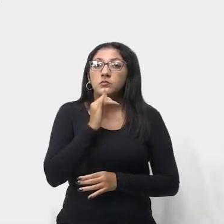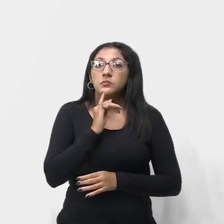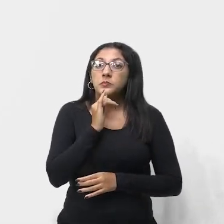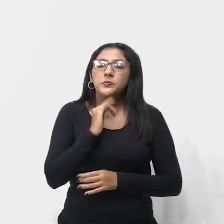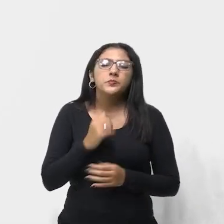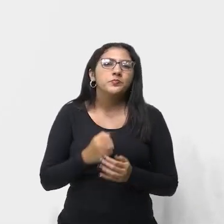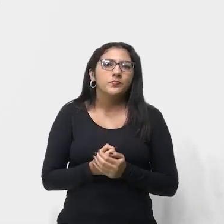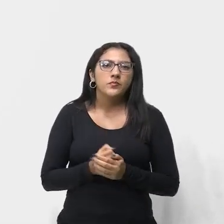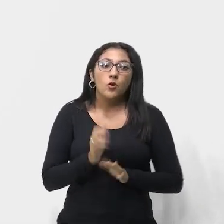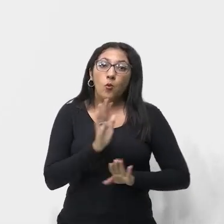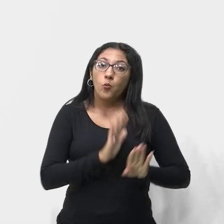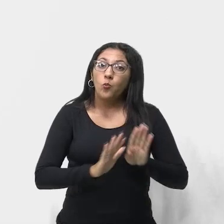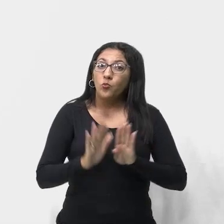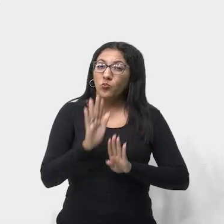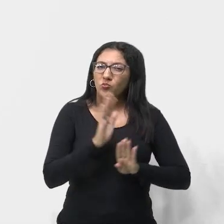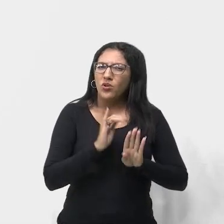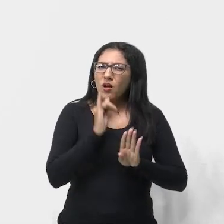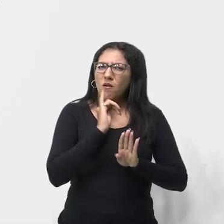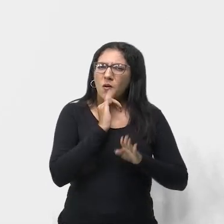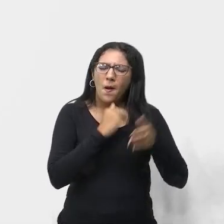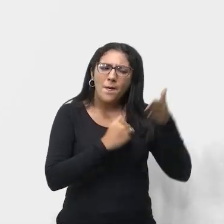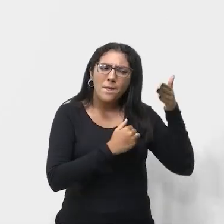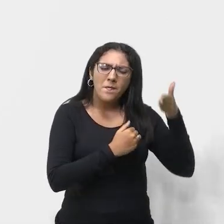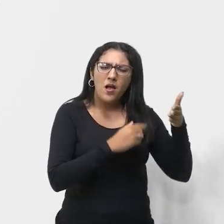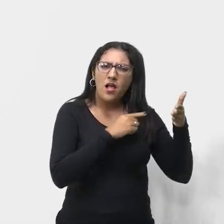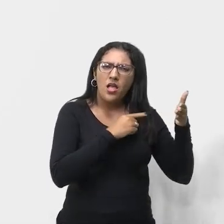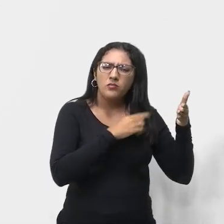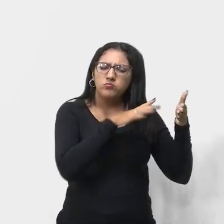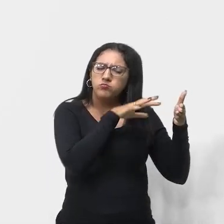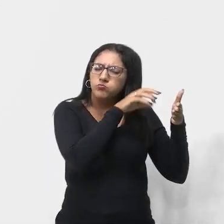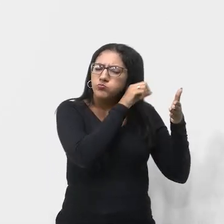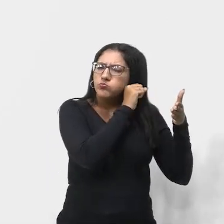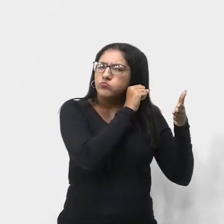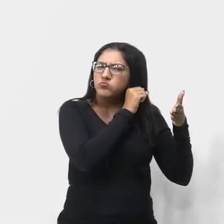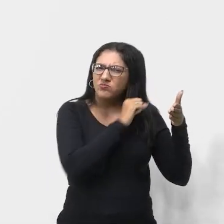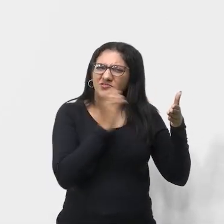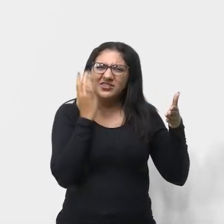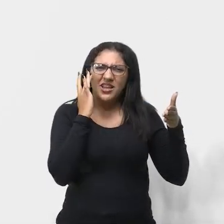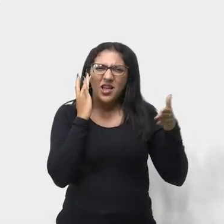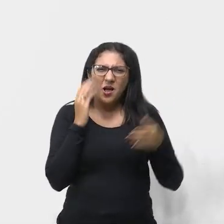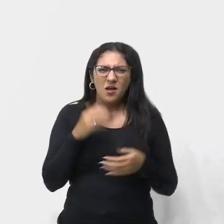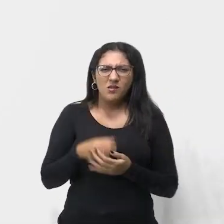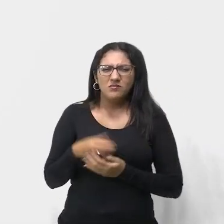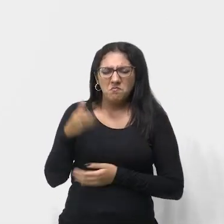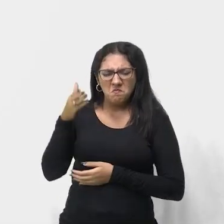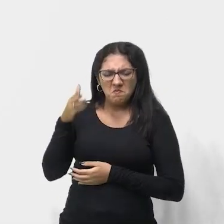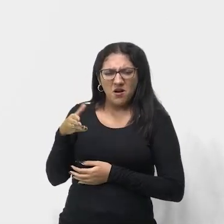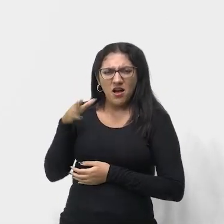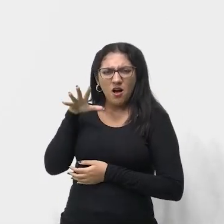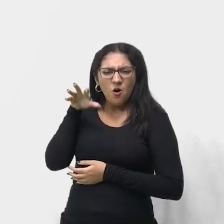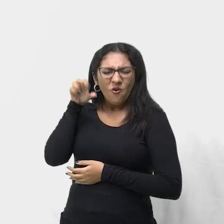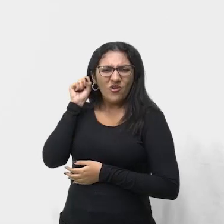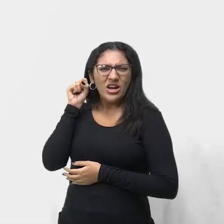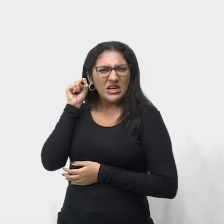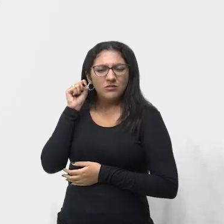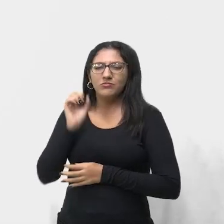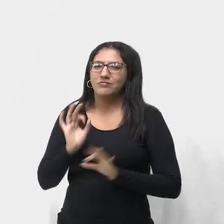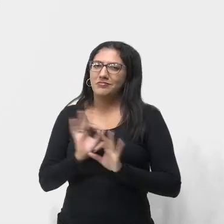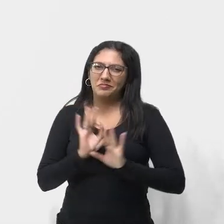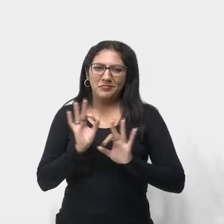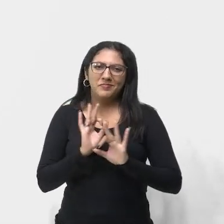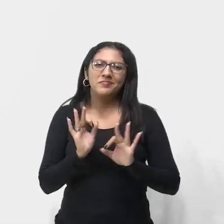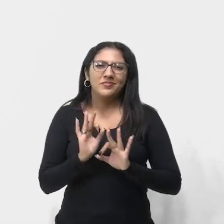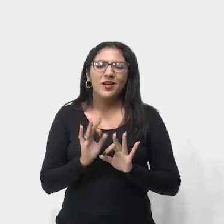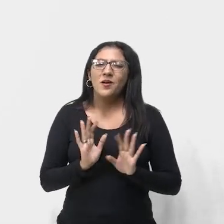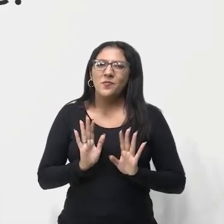podem ouvir, a gente vai dizer, cuidado, as paredes têm ouvidos. Será, gente, que paredes têm ouvido? Não, né,